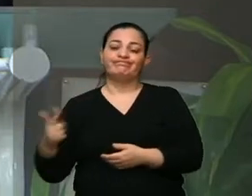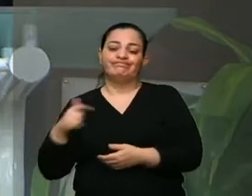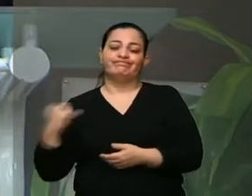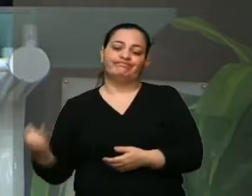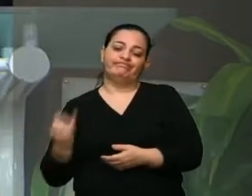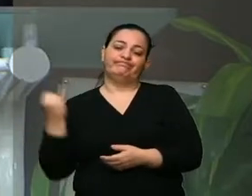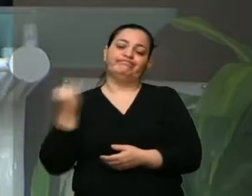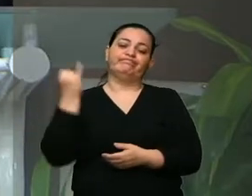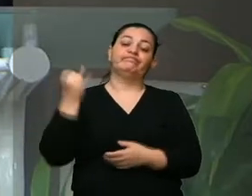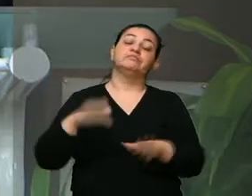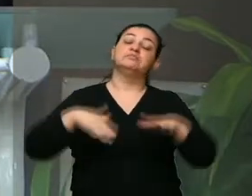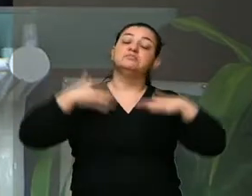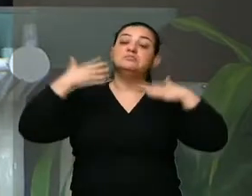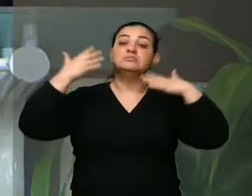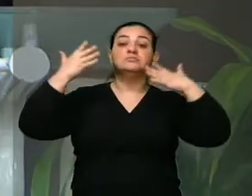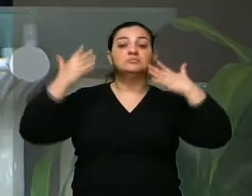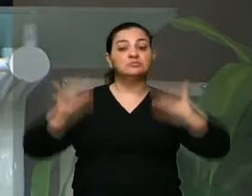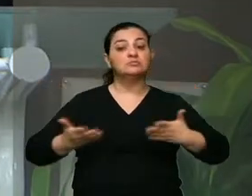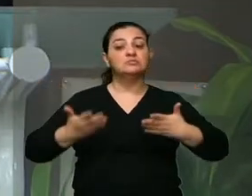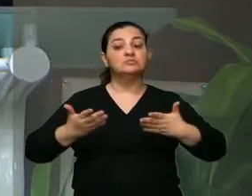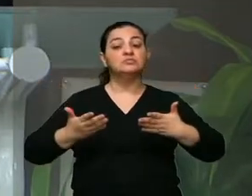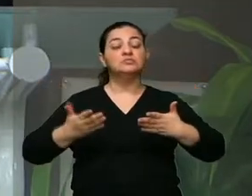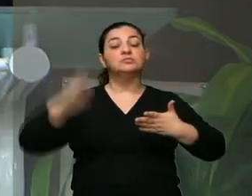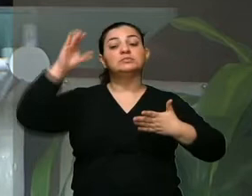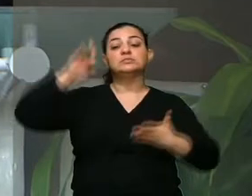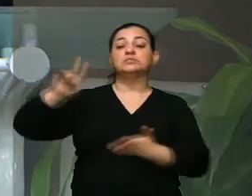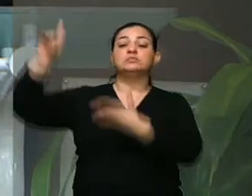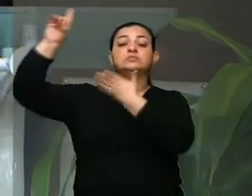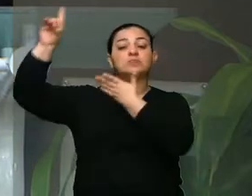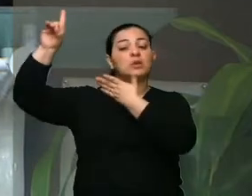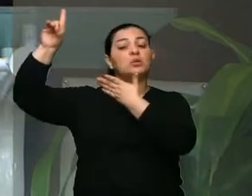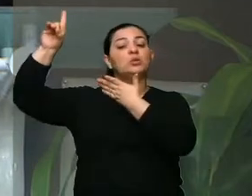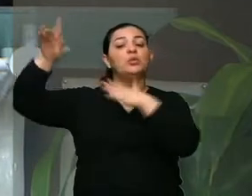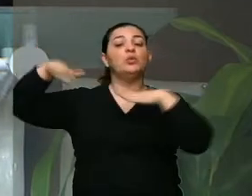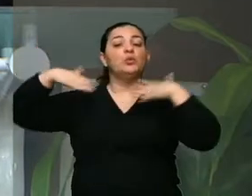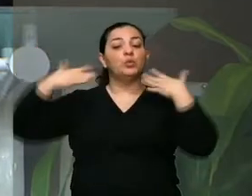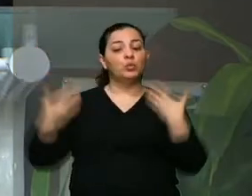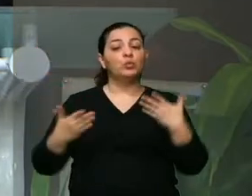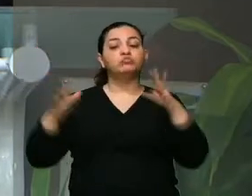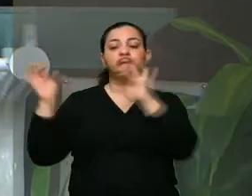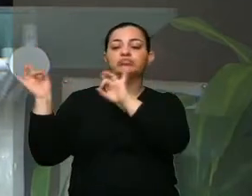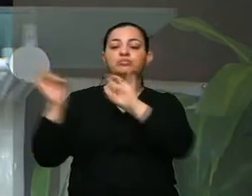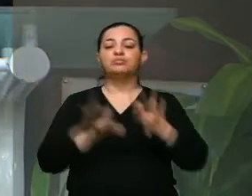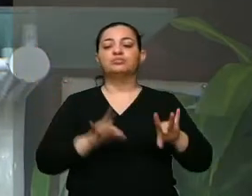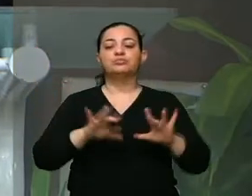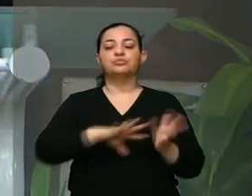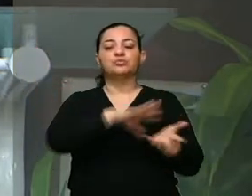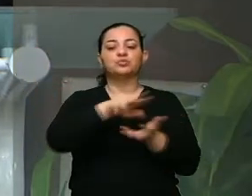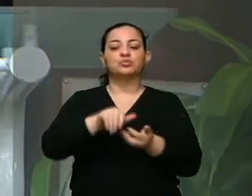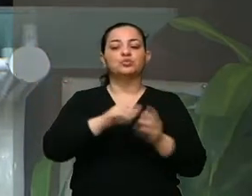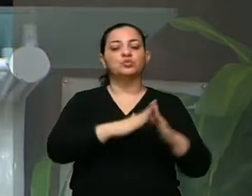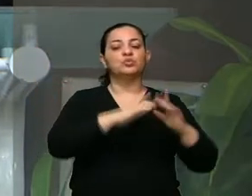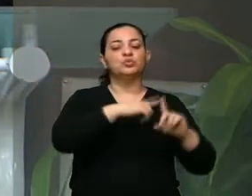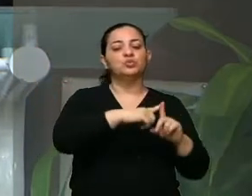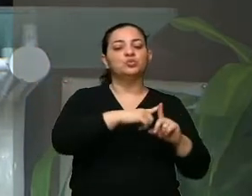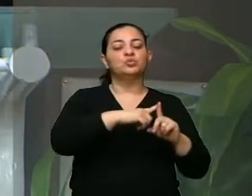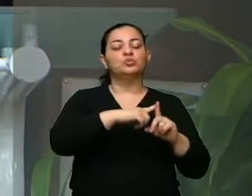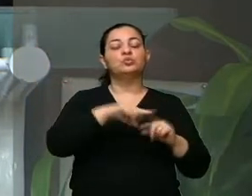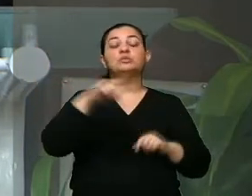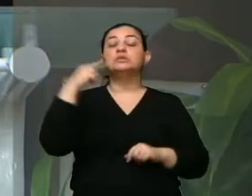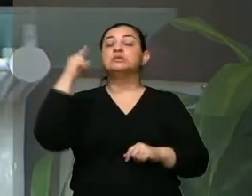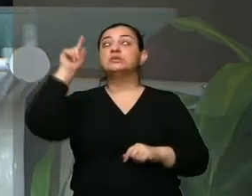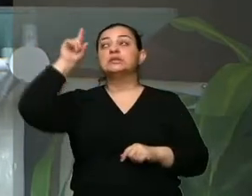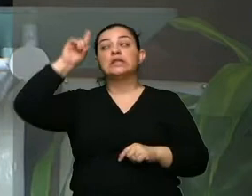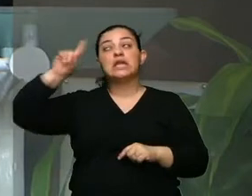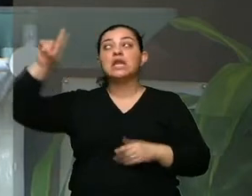bem então deus quando ele deixou a terra que sua igreja ele escolheu